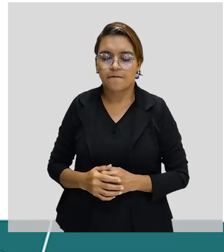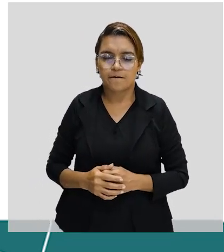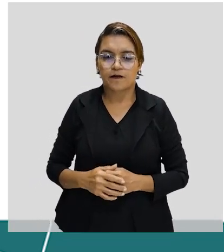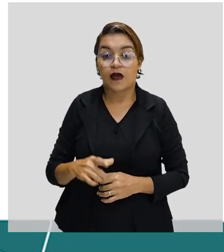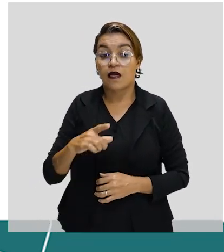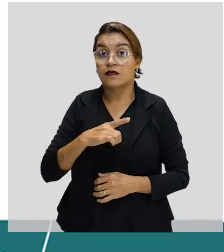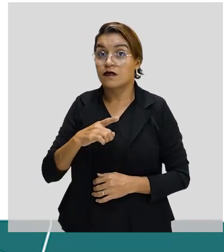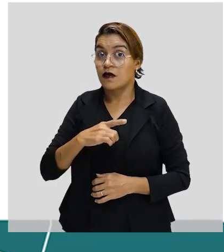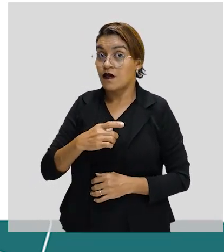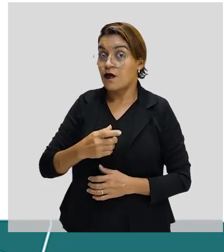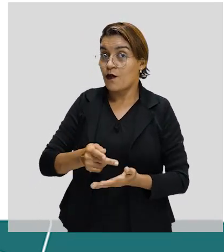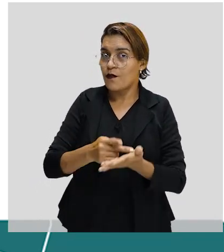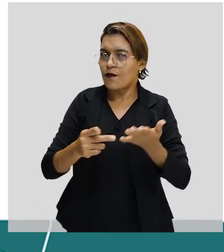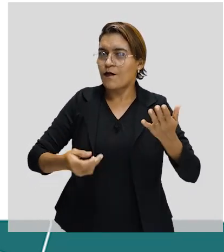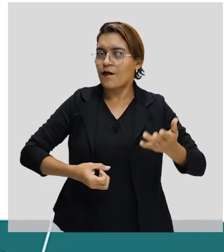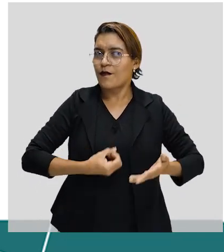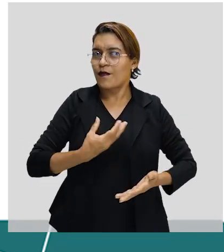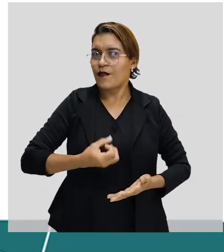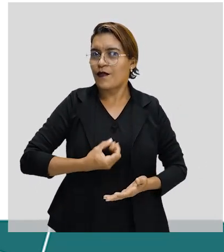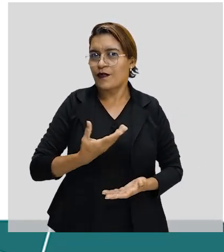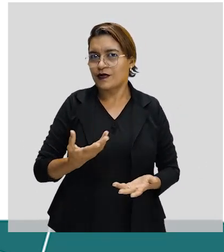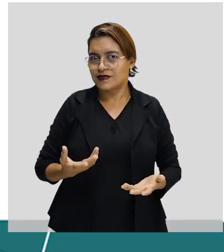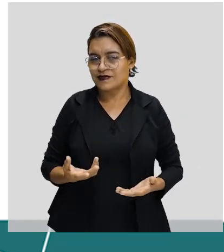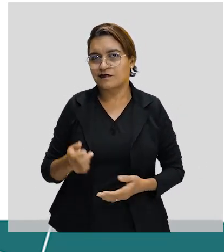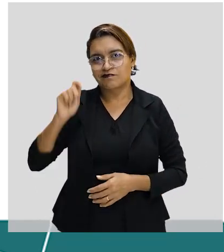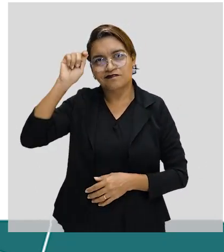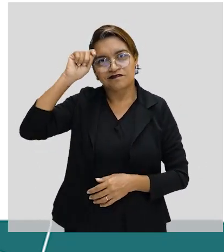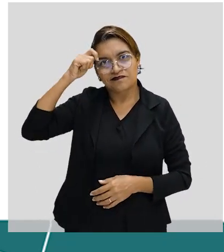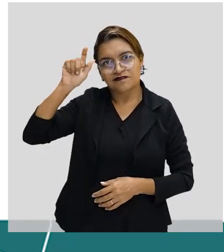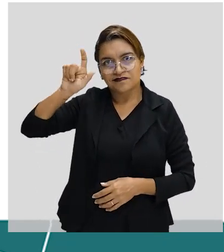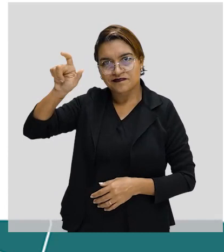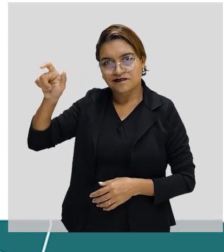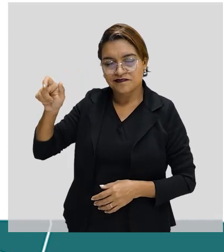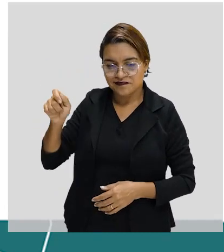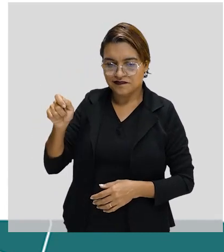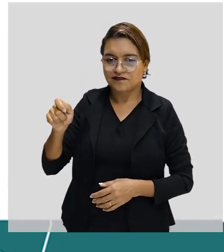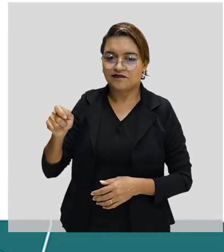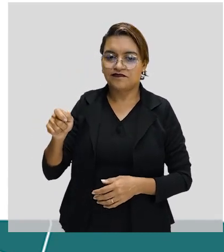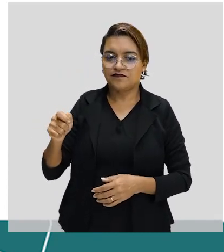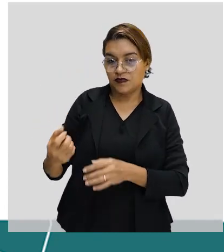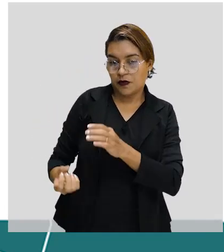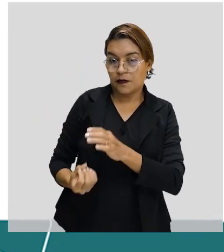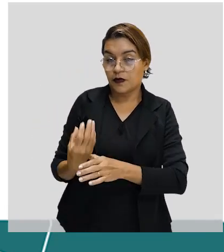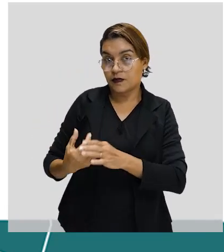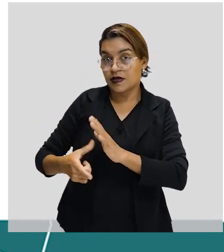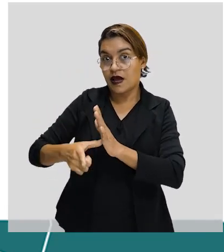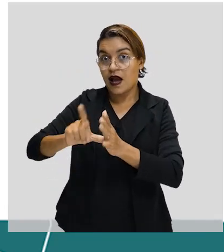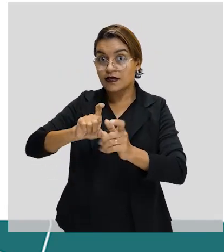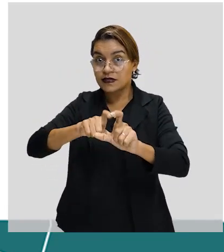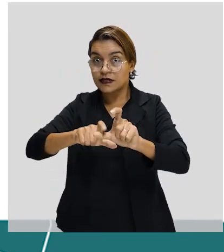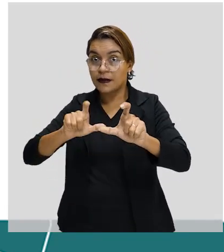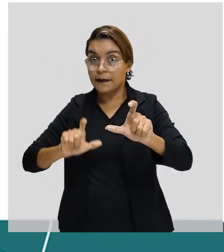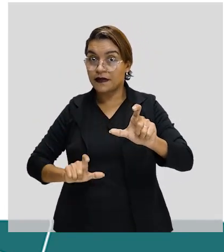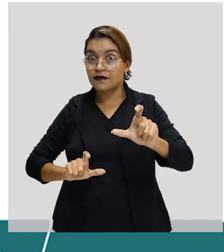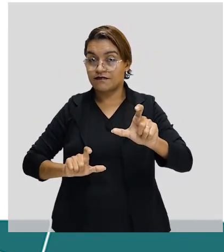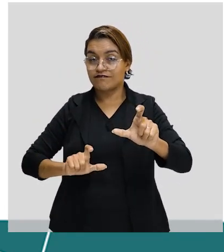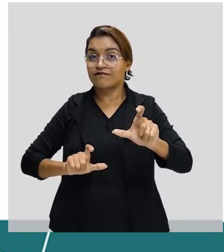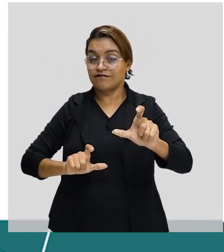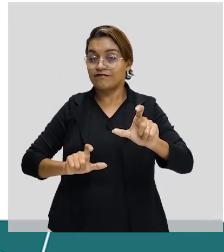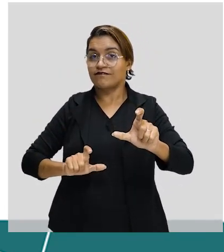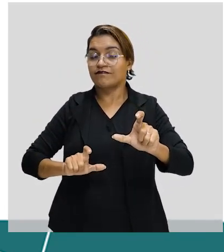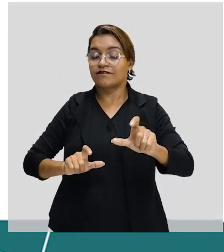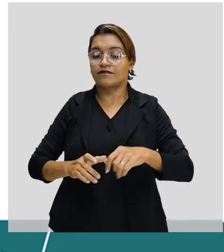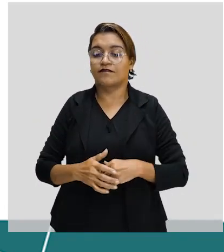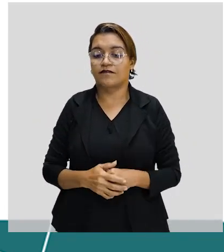essa poesia poesia o poema africano é produzido antes e depois da Independência dessas antigas colônias